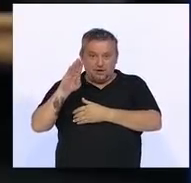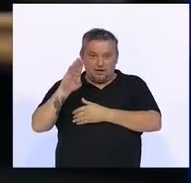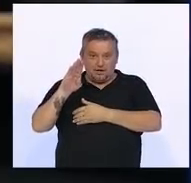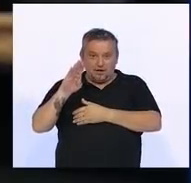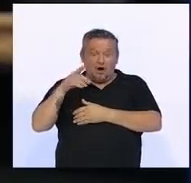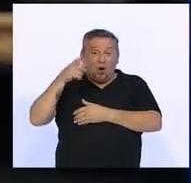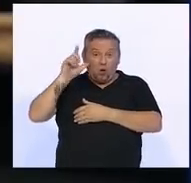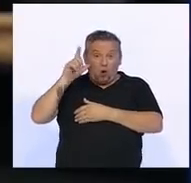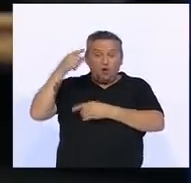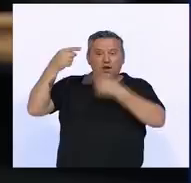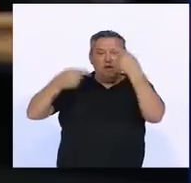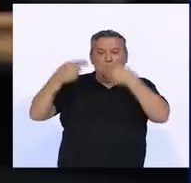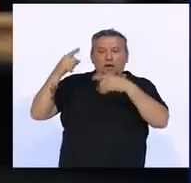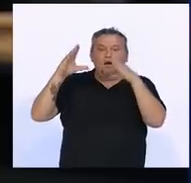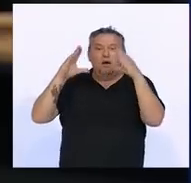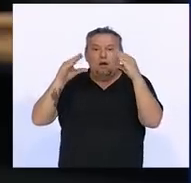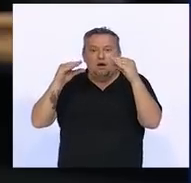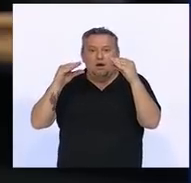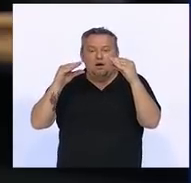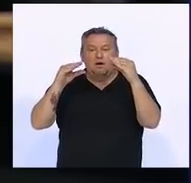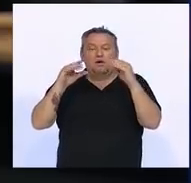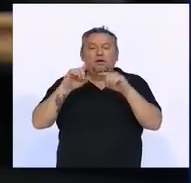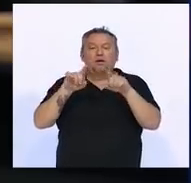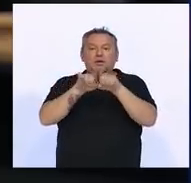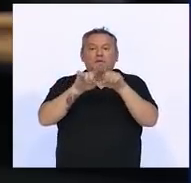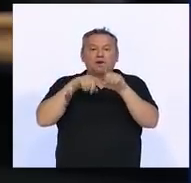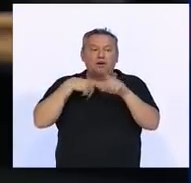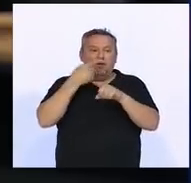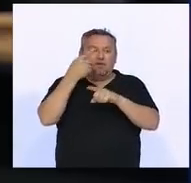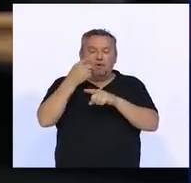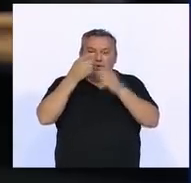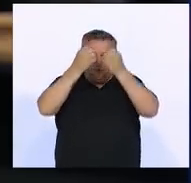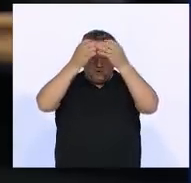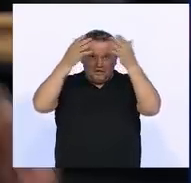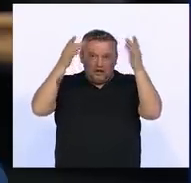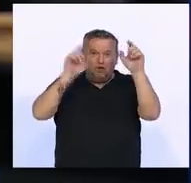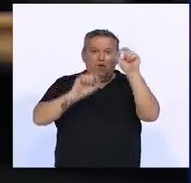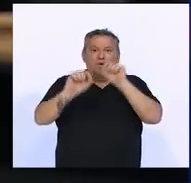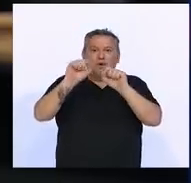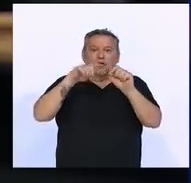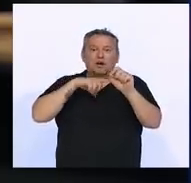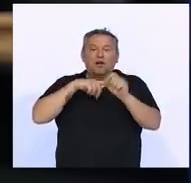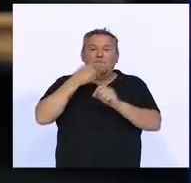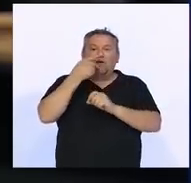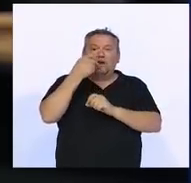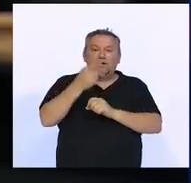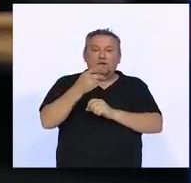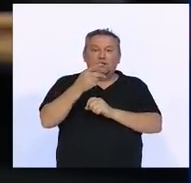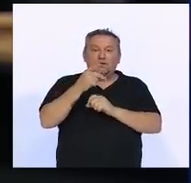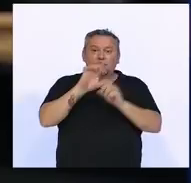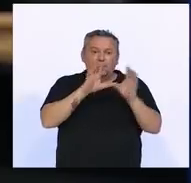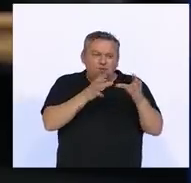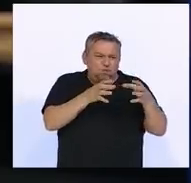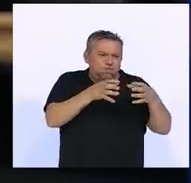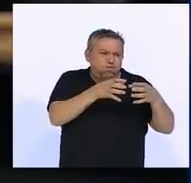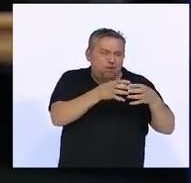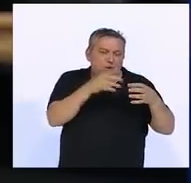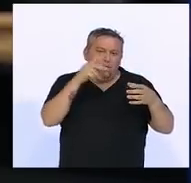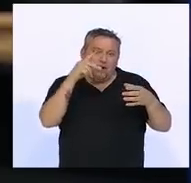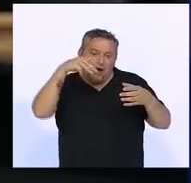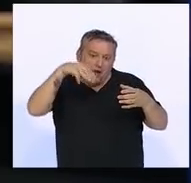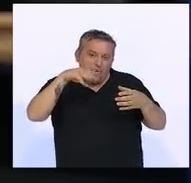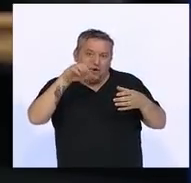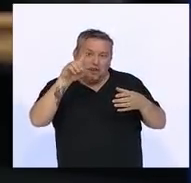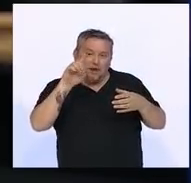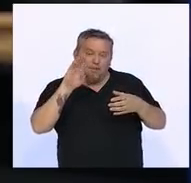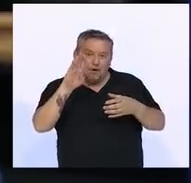anteontem, no debate à noite, ele disse com clareza que ele está falando de uma cúpula do PMDB que